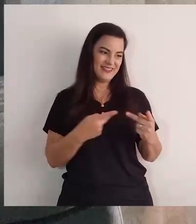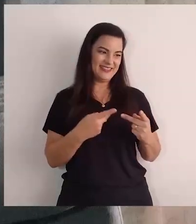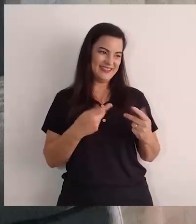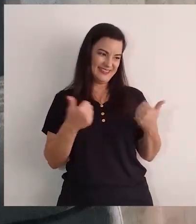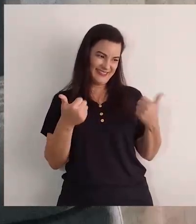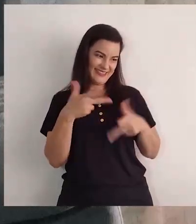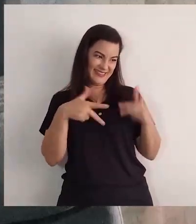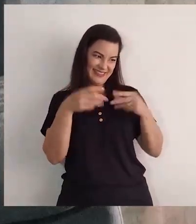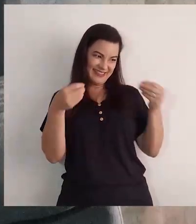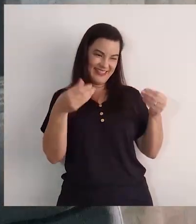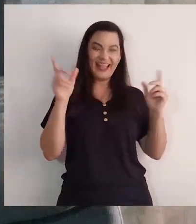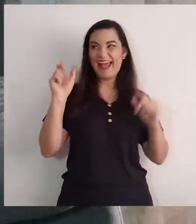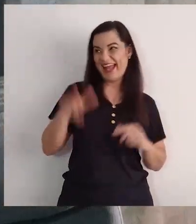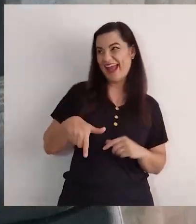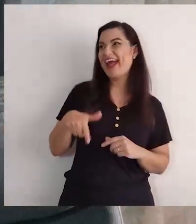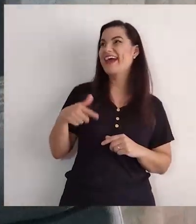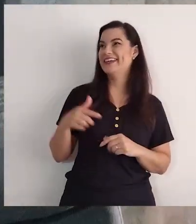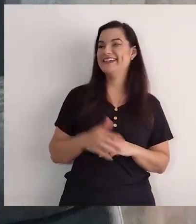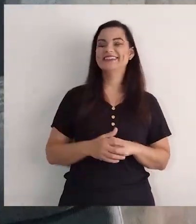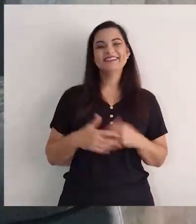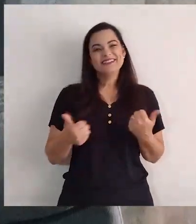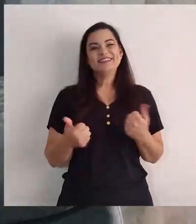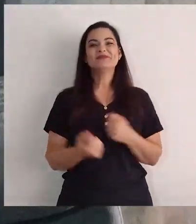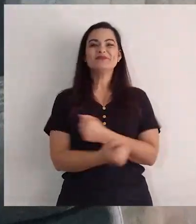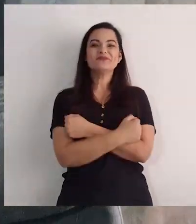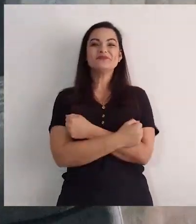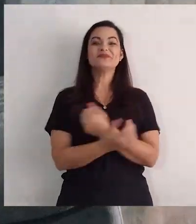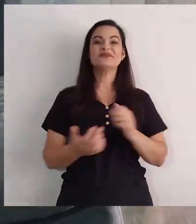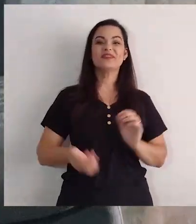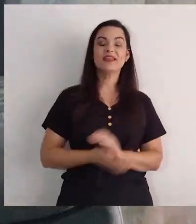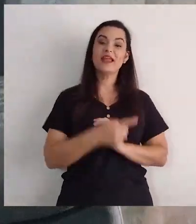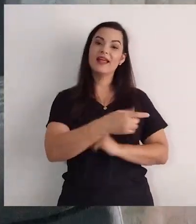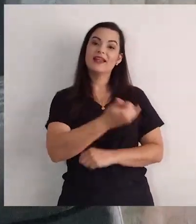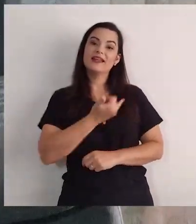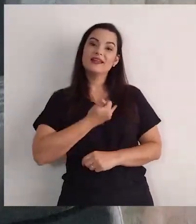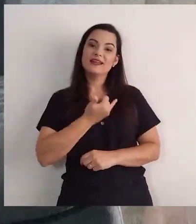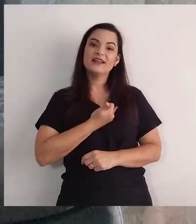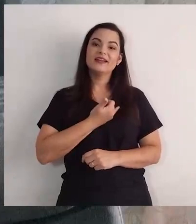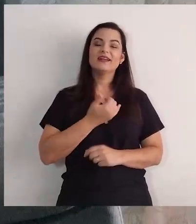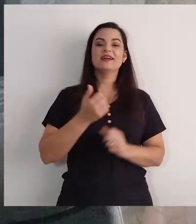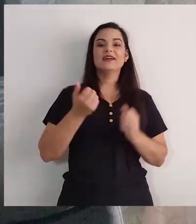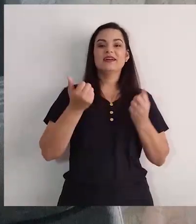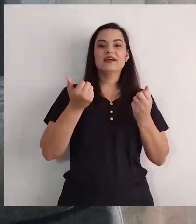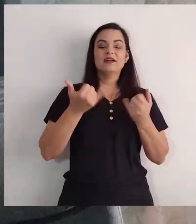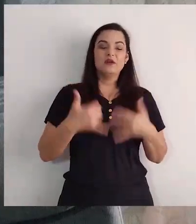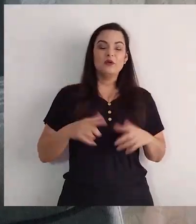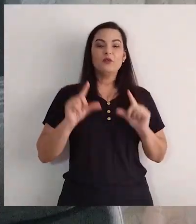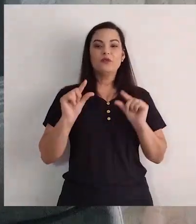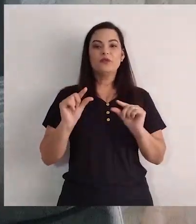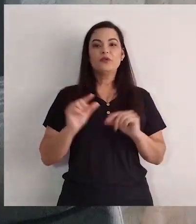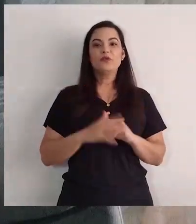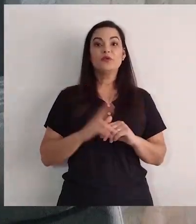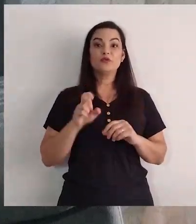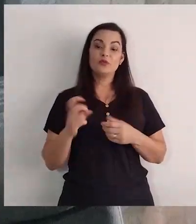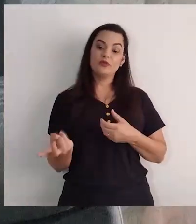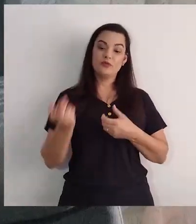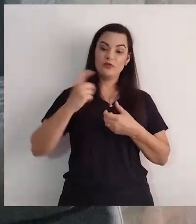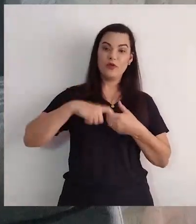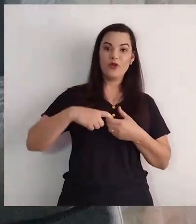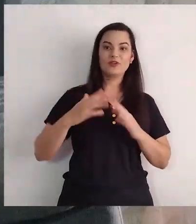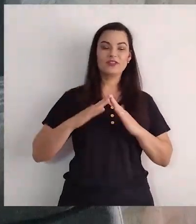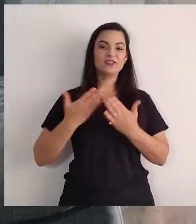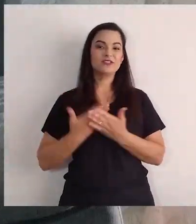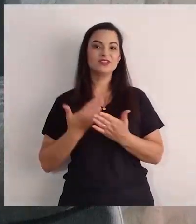É? Então tá bom. E ele vai falar um pouquinho pra gente sobre a volta às aulas, o que ele mais gostou do desafio, o que ele mais vai